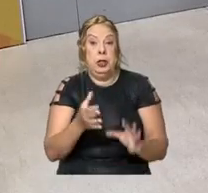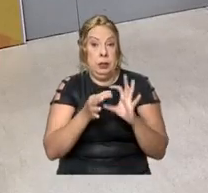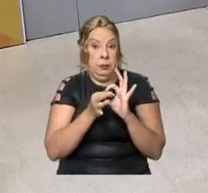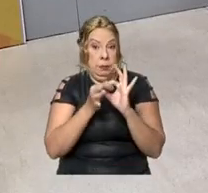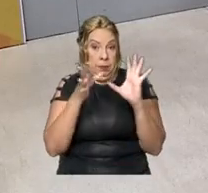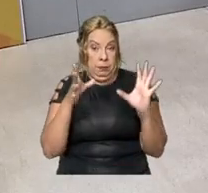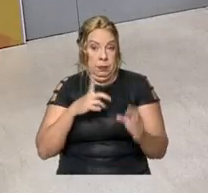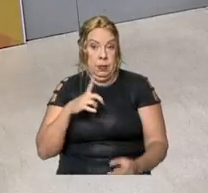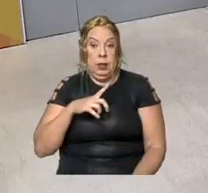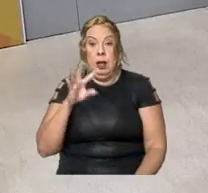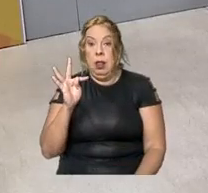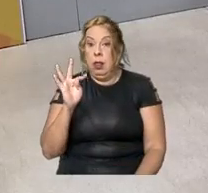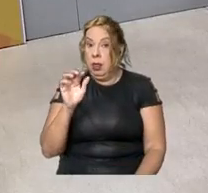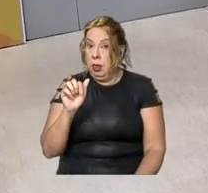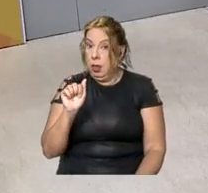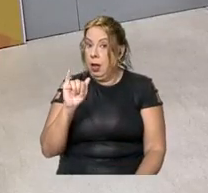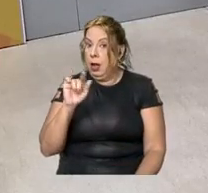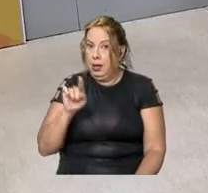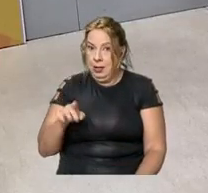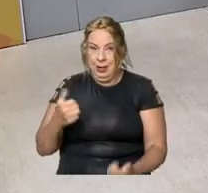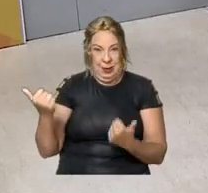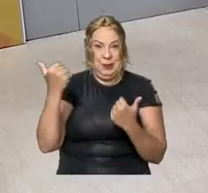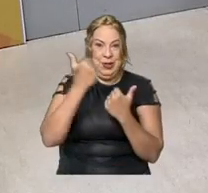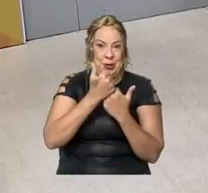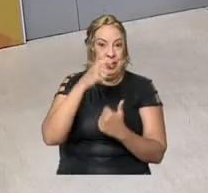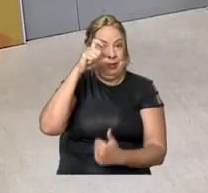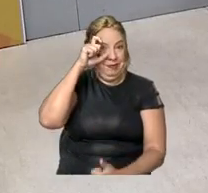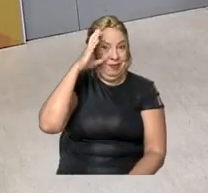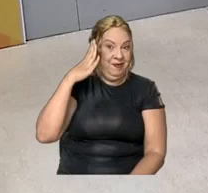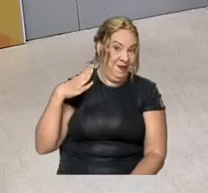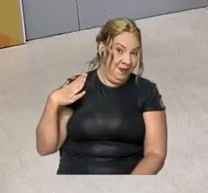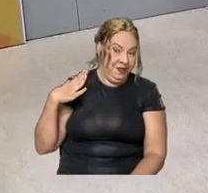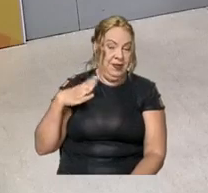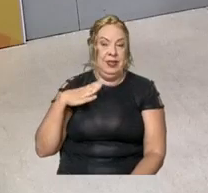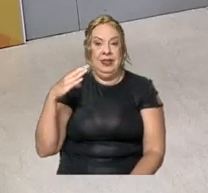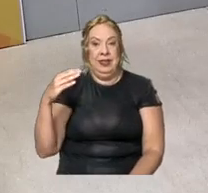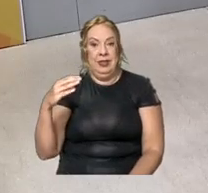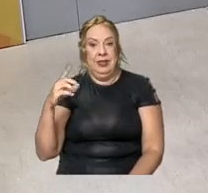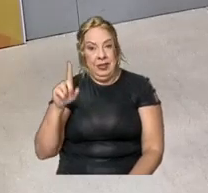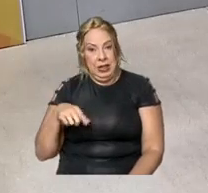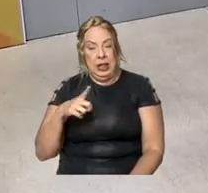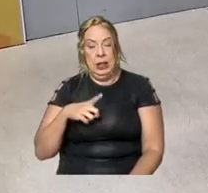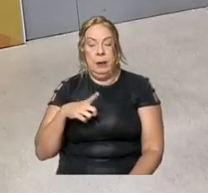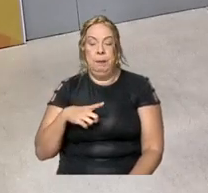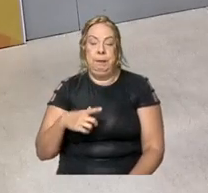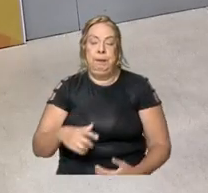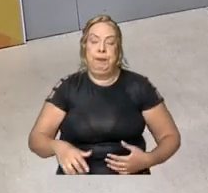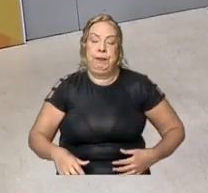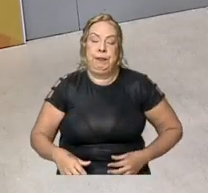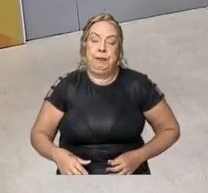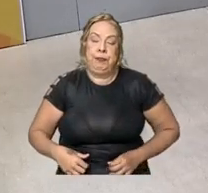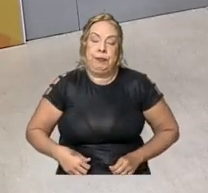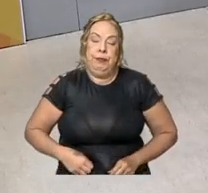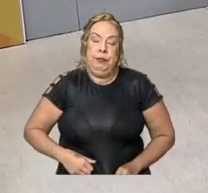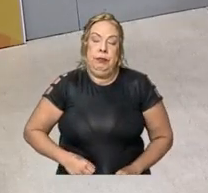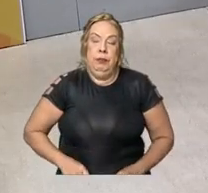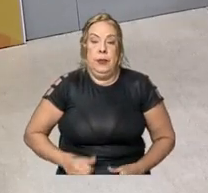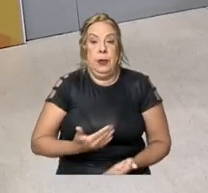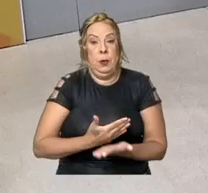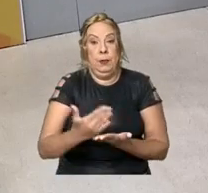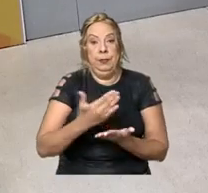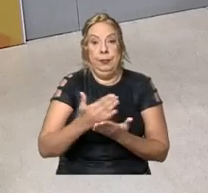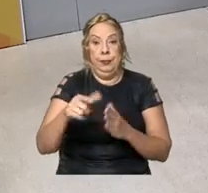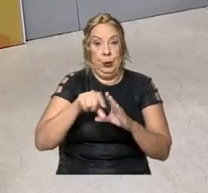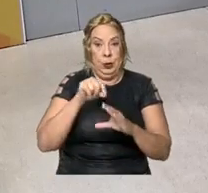do Nascimento, hoje nossa auditora e representante da Sergestão Auditores Independentes SS, para começarmos o